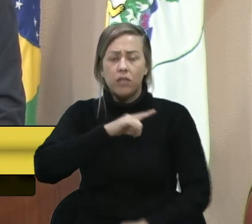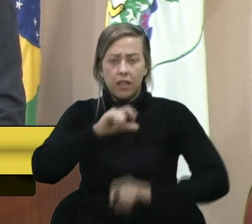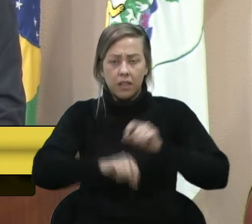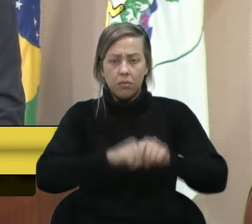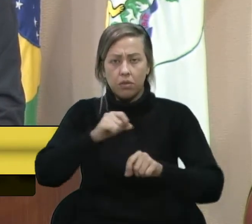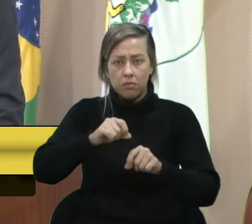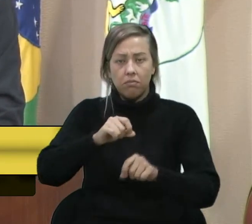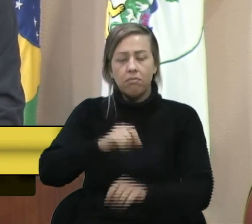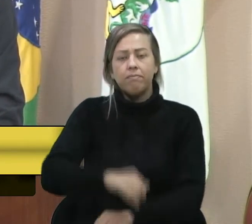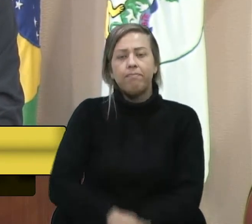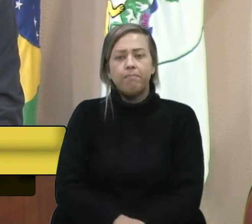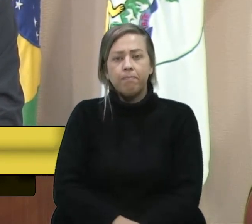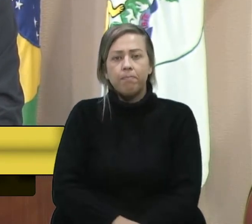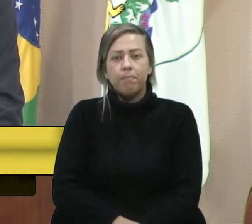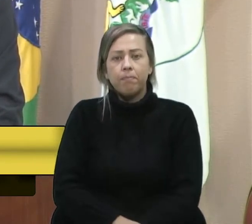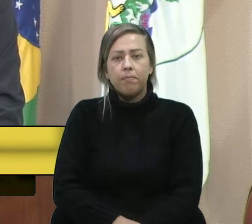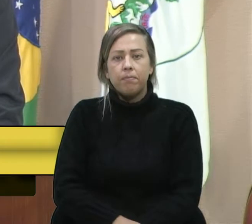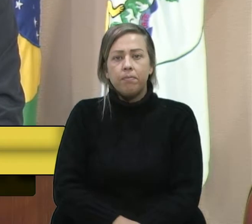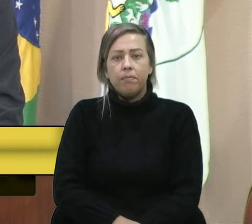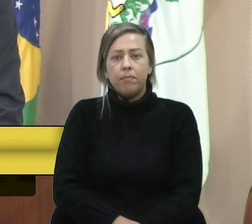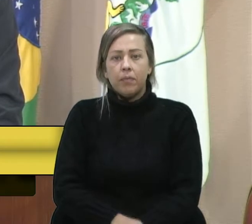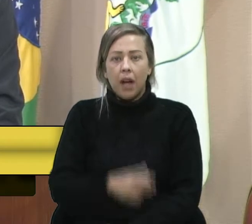Bressan, vouchers,